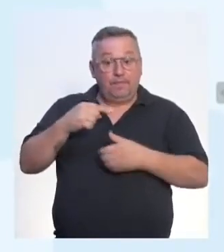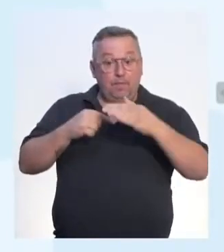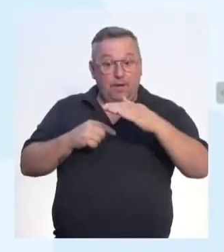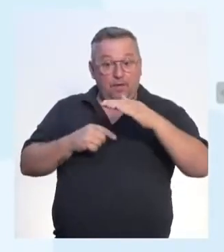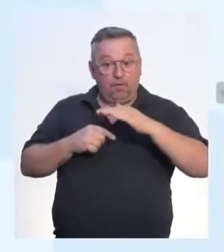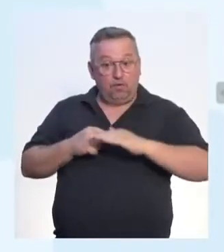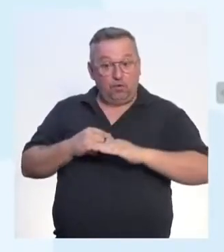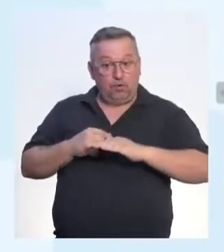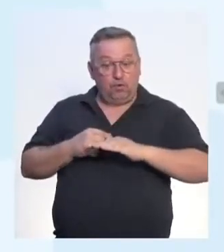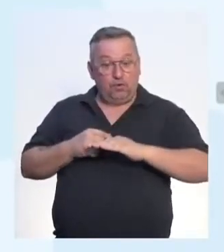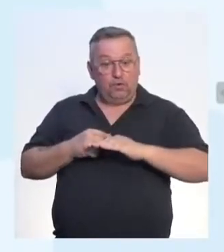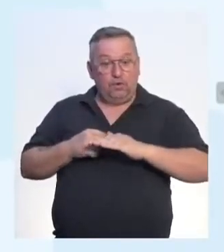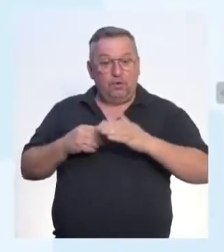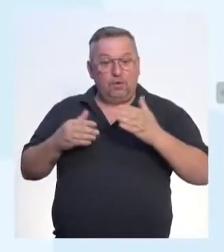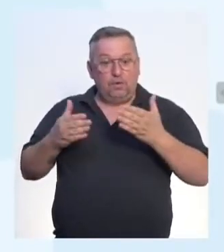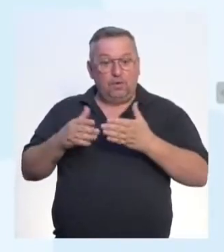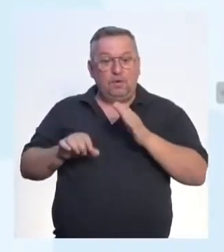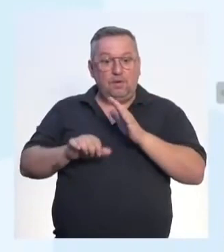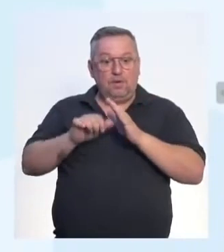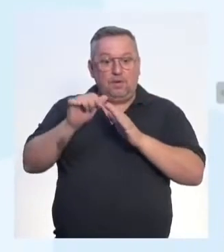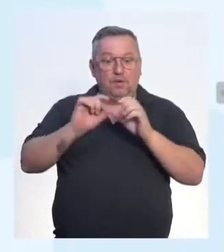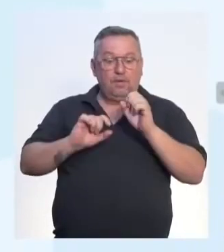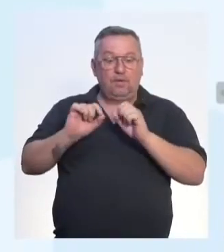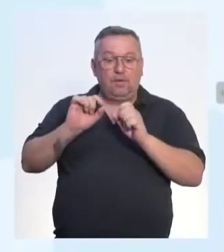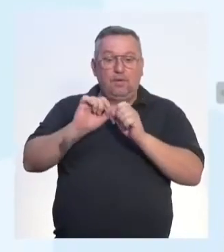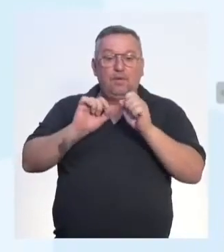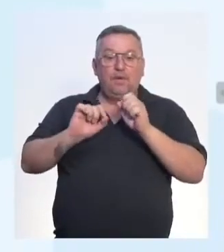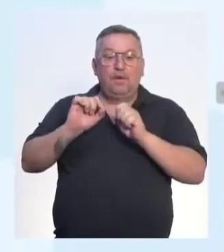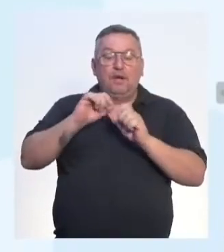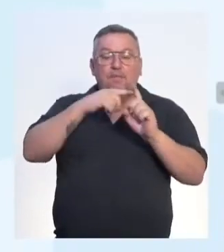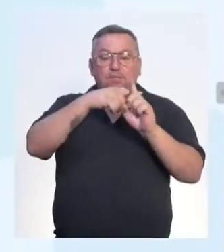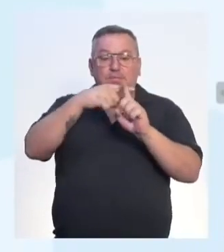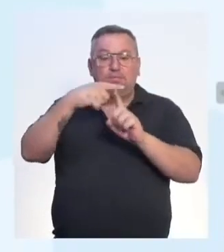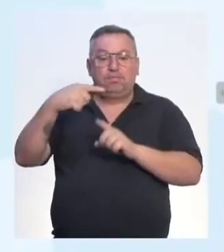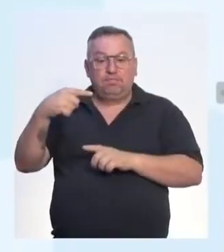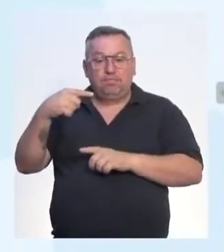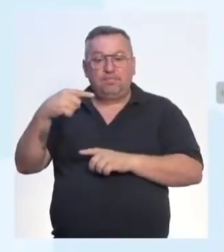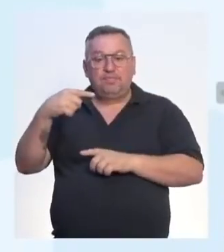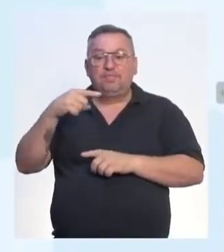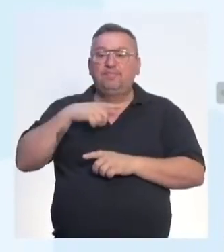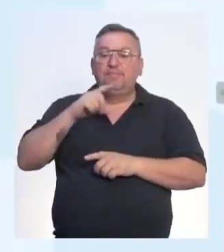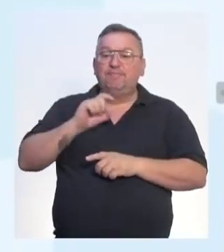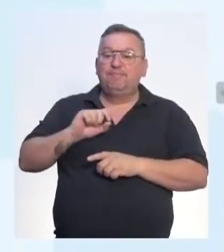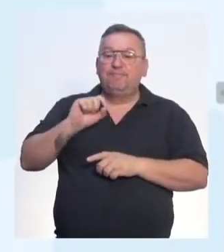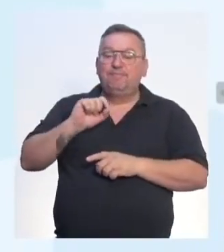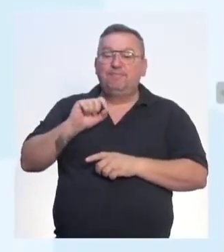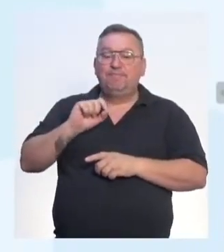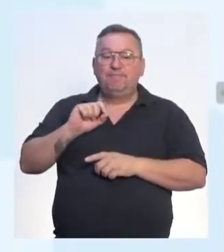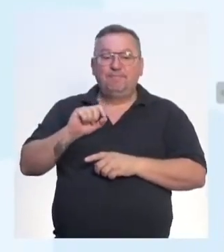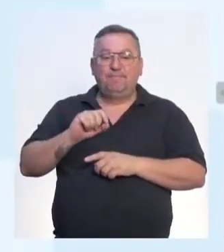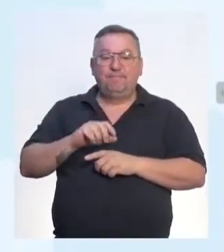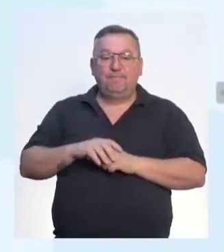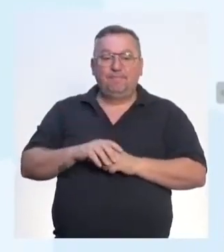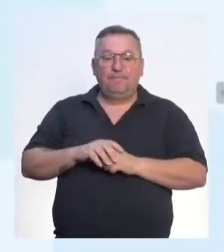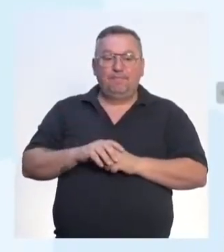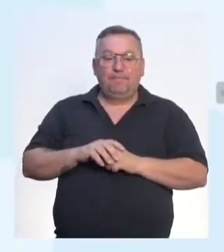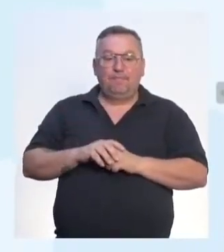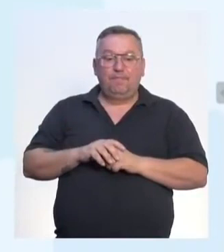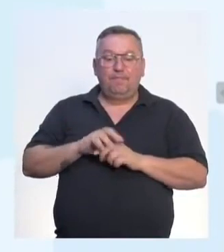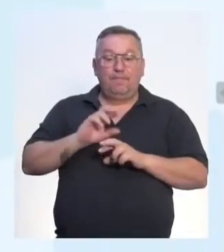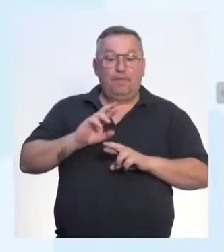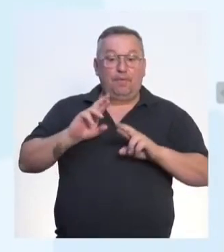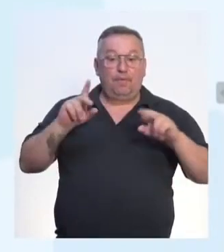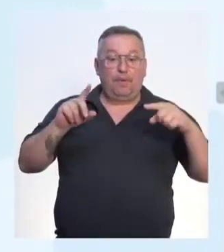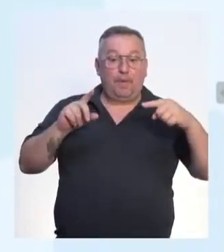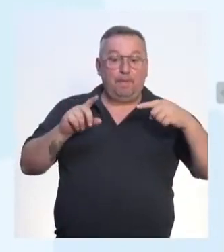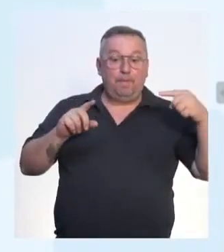negativos. Essa primeira parte aqui, ó, eu tenho que fazer a regra de sinal. Sim. Então, eu tenho aqui, ó, sinais